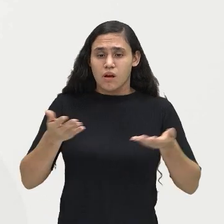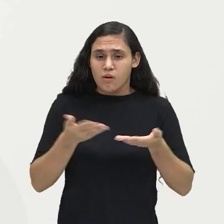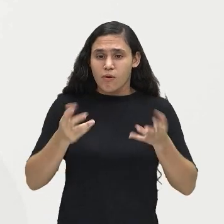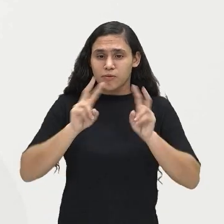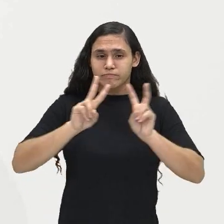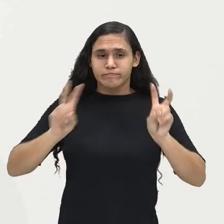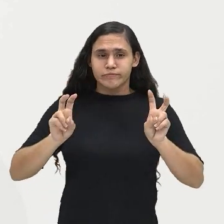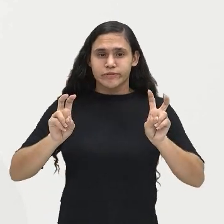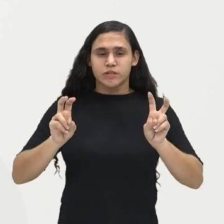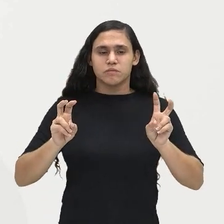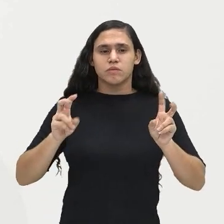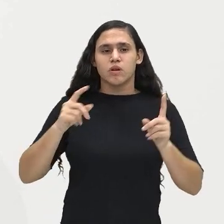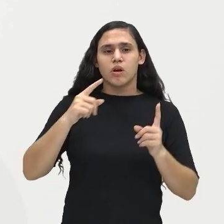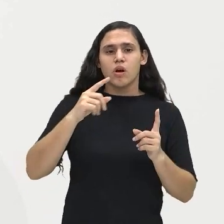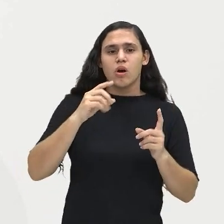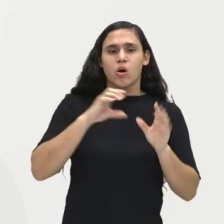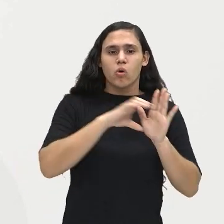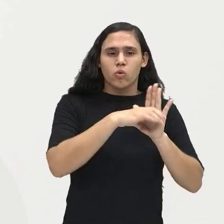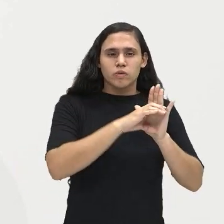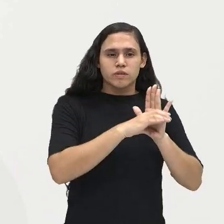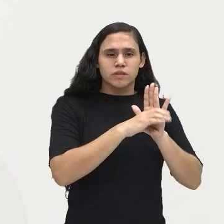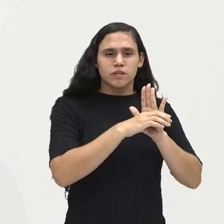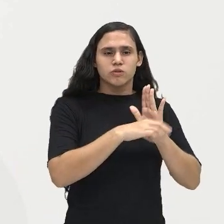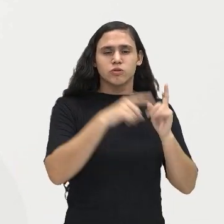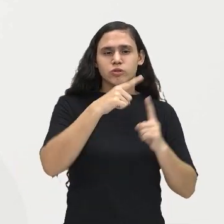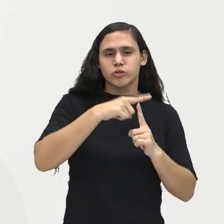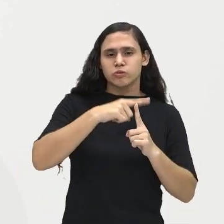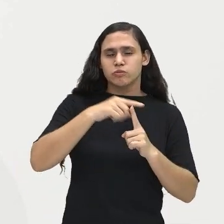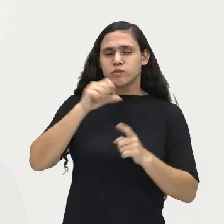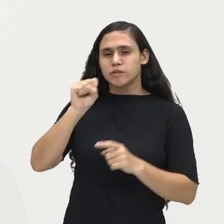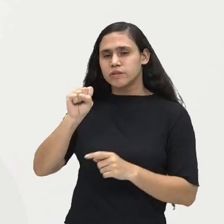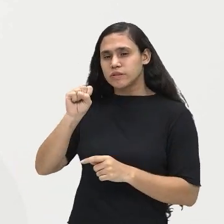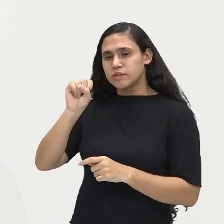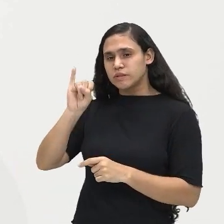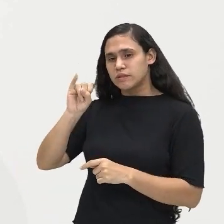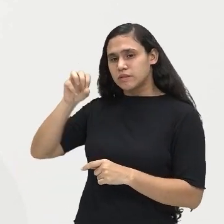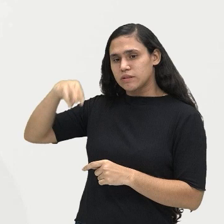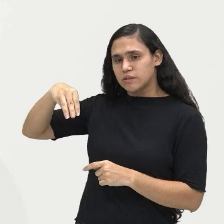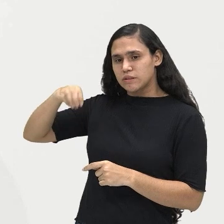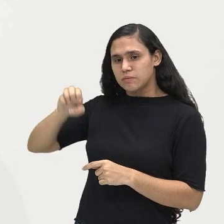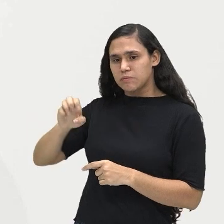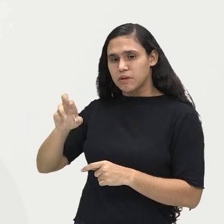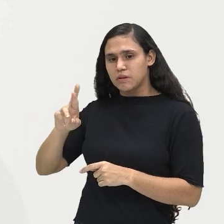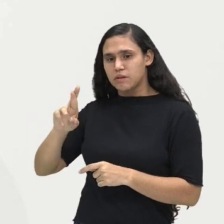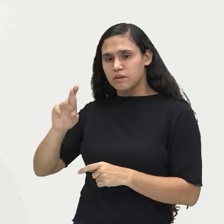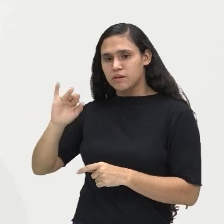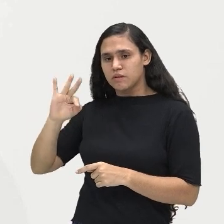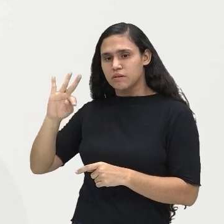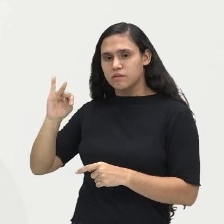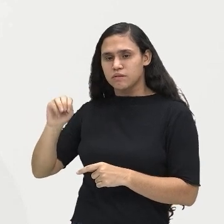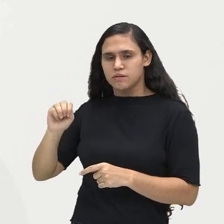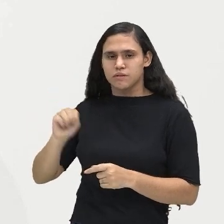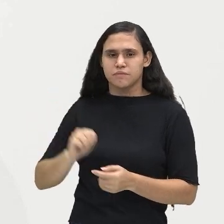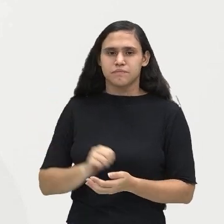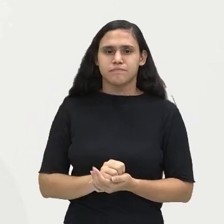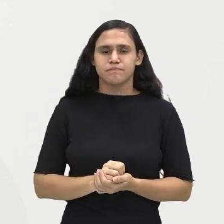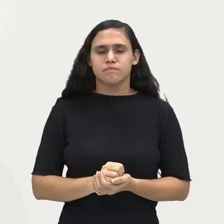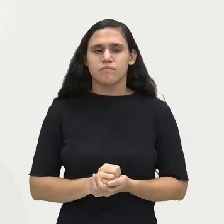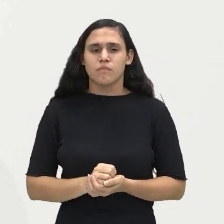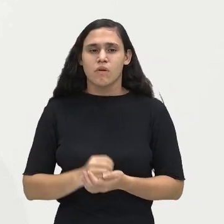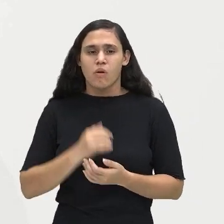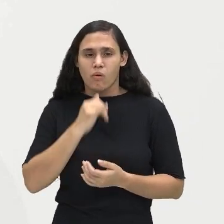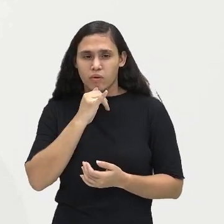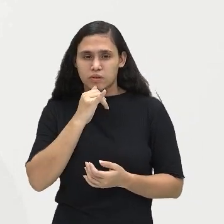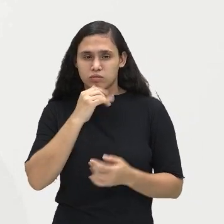então o conceito de simetria. Simetria. E vamos ver aqui os tipos de